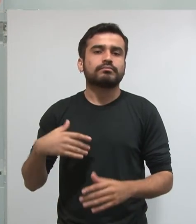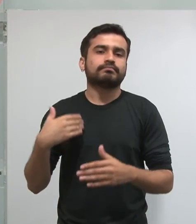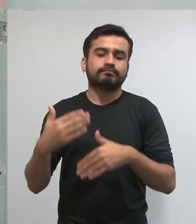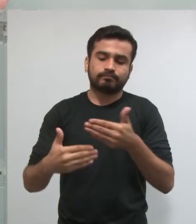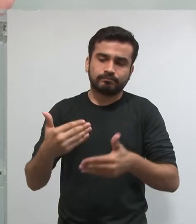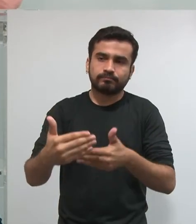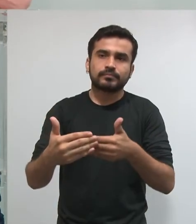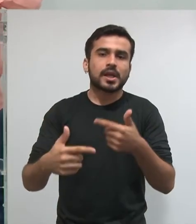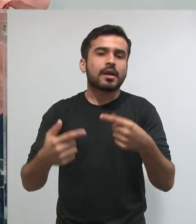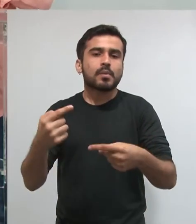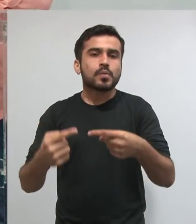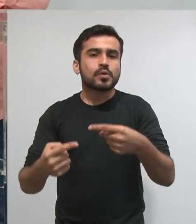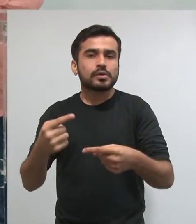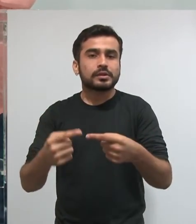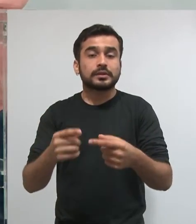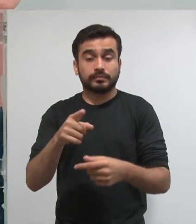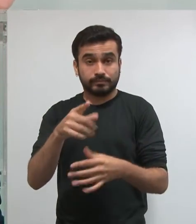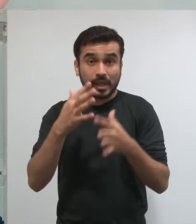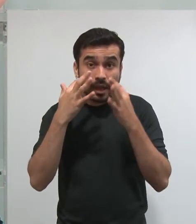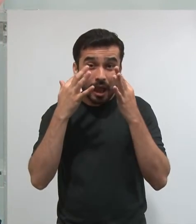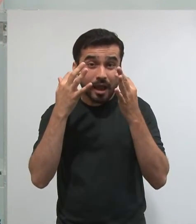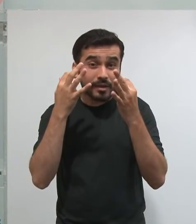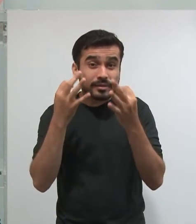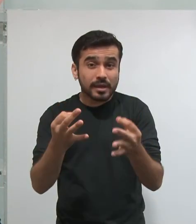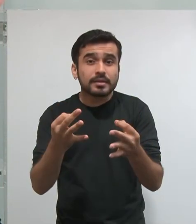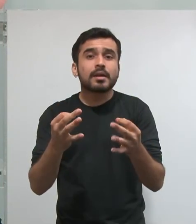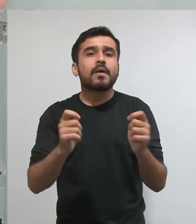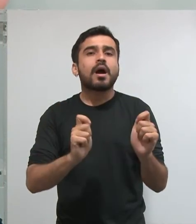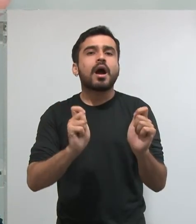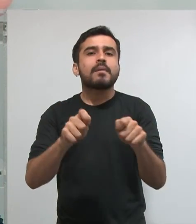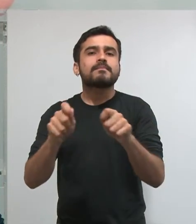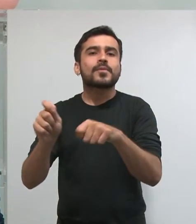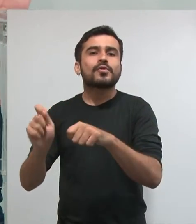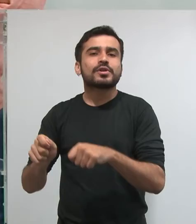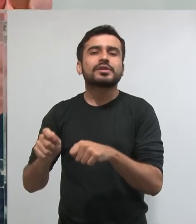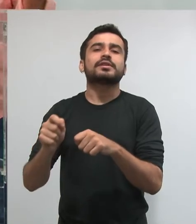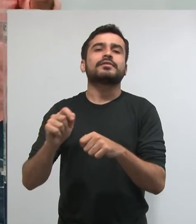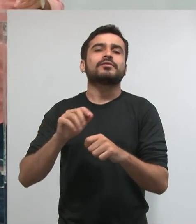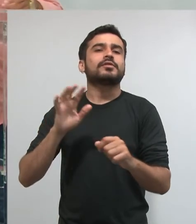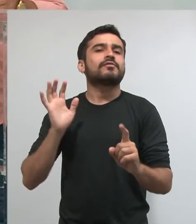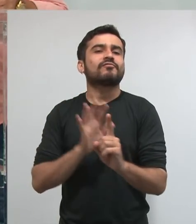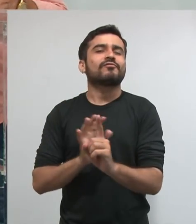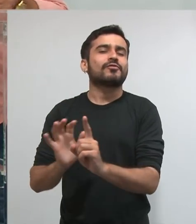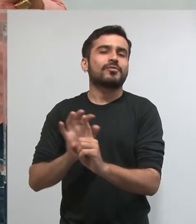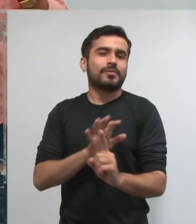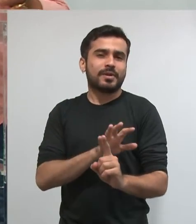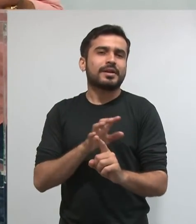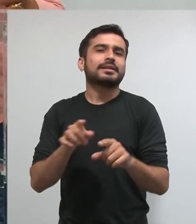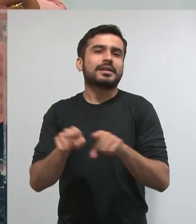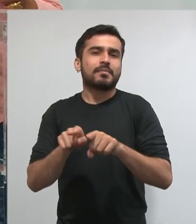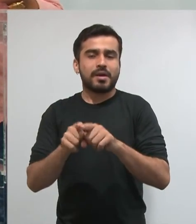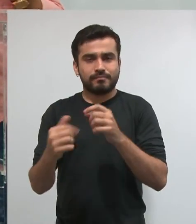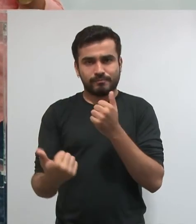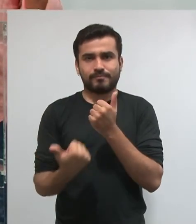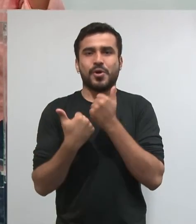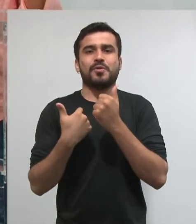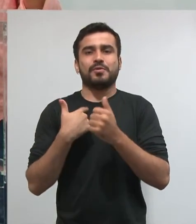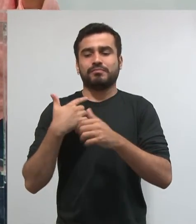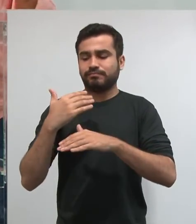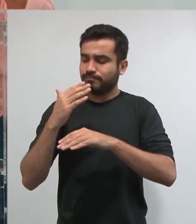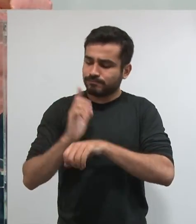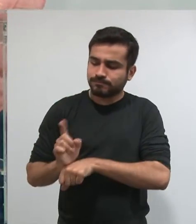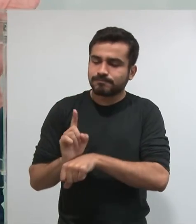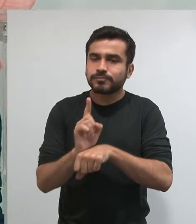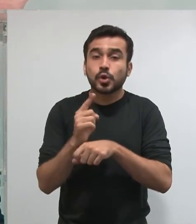política. Então, você estar atento a essas possíveis influências, ela contribui também com o processo de monitoramento, no sentido de que você